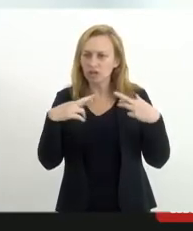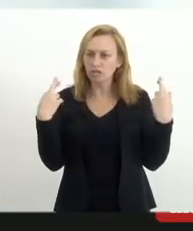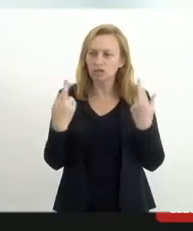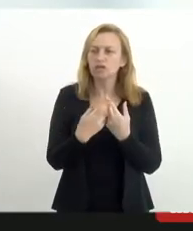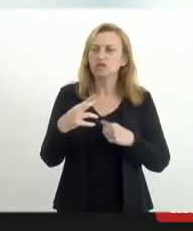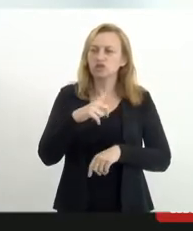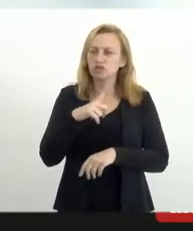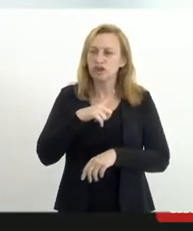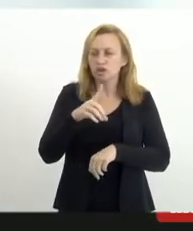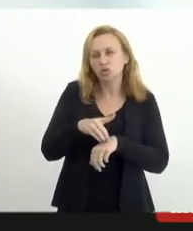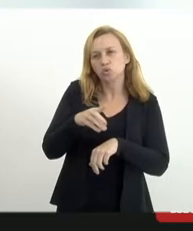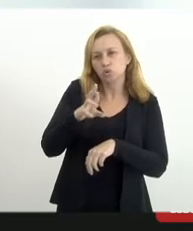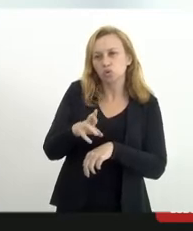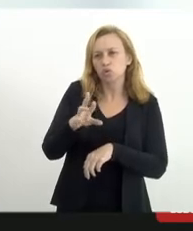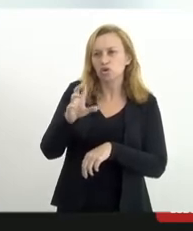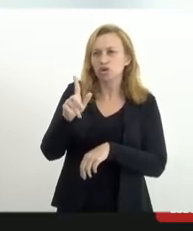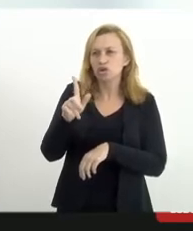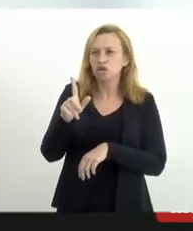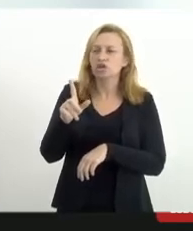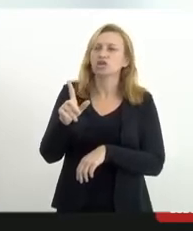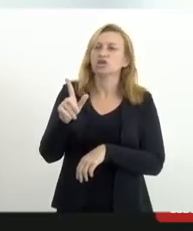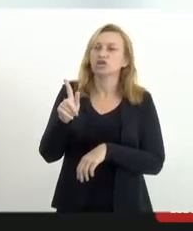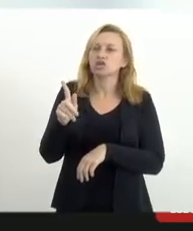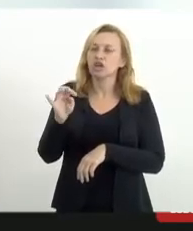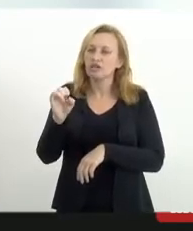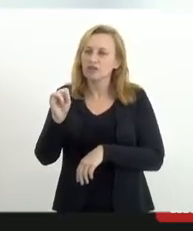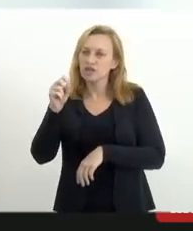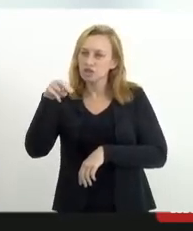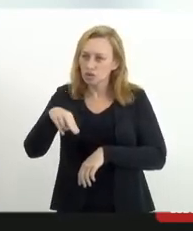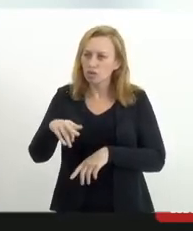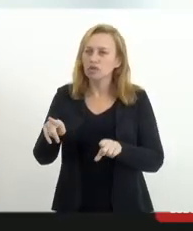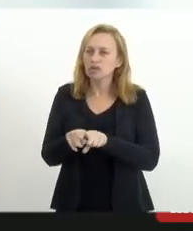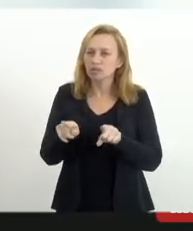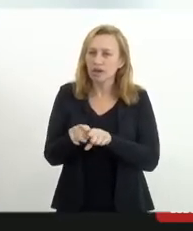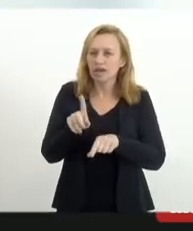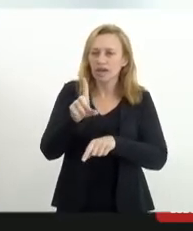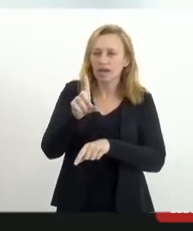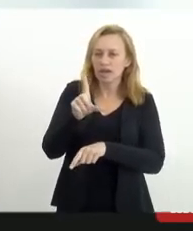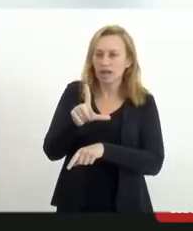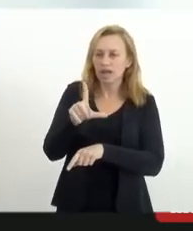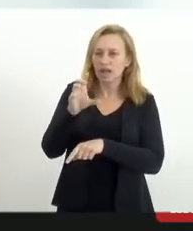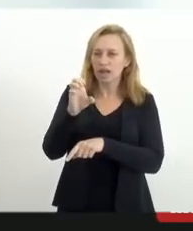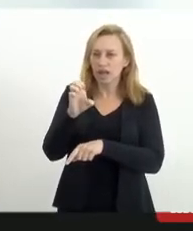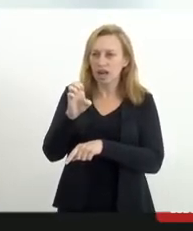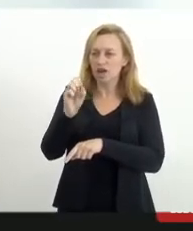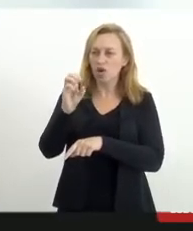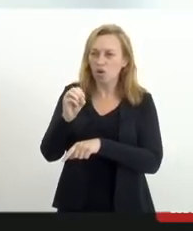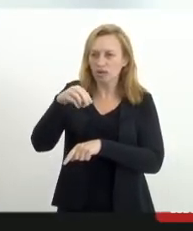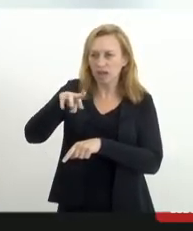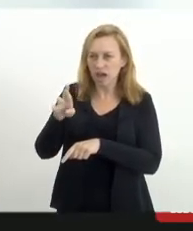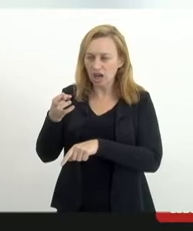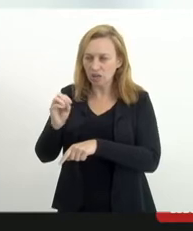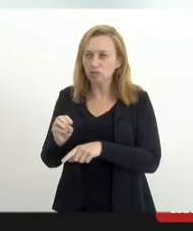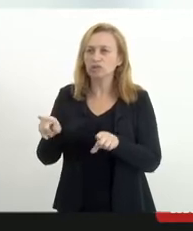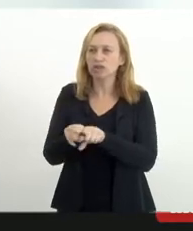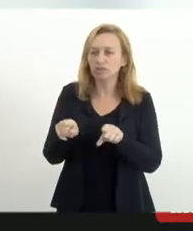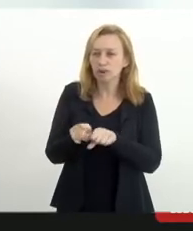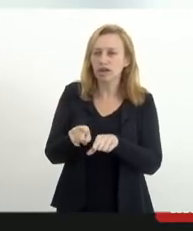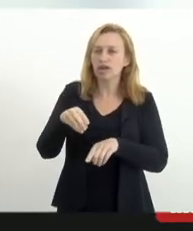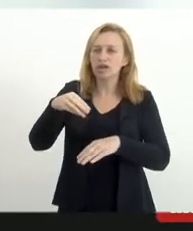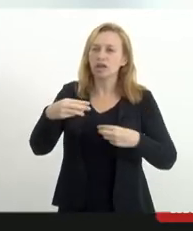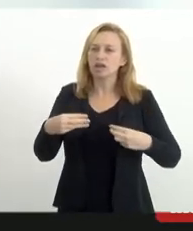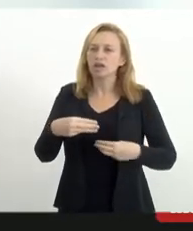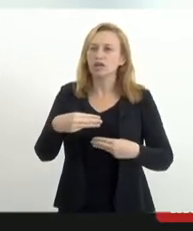Dr. Jefferson e Dr. Leonardo, Ministério Federal, presença constante